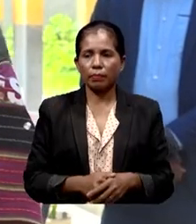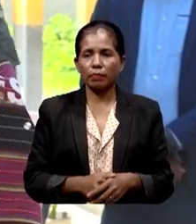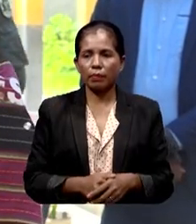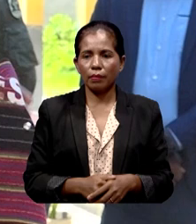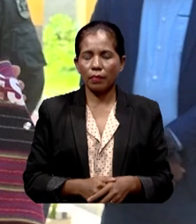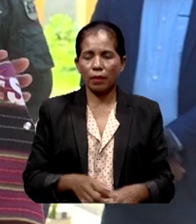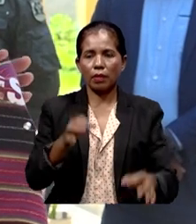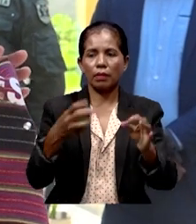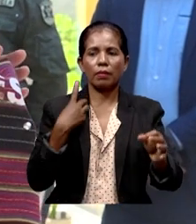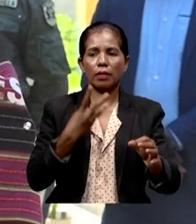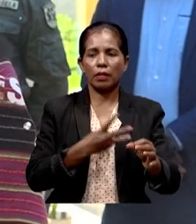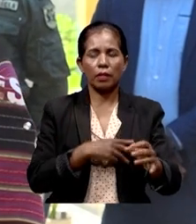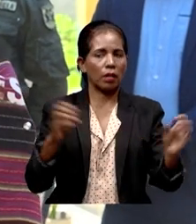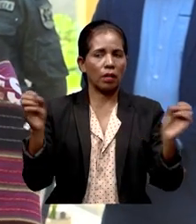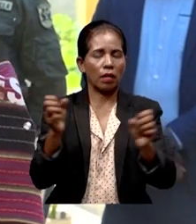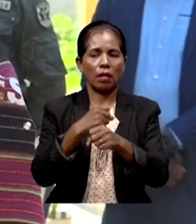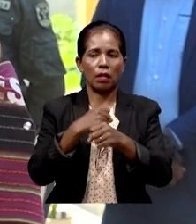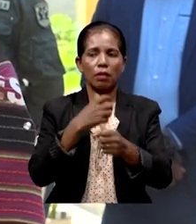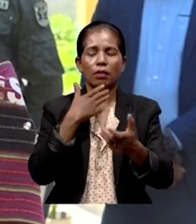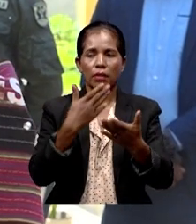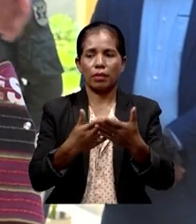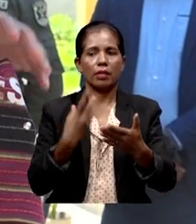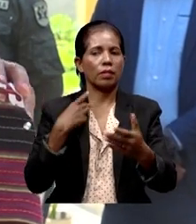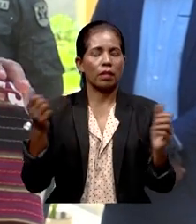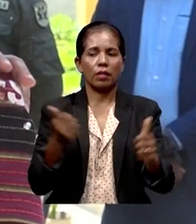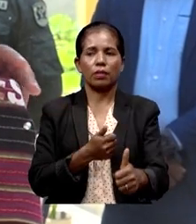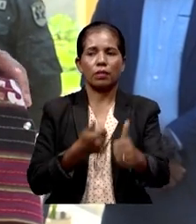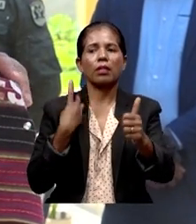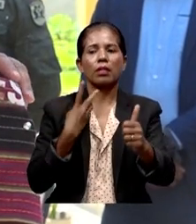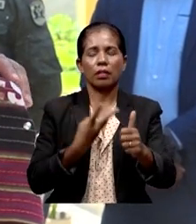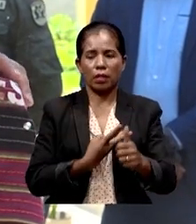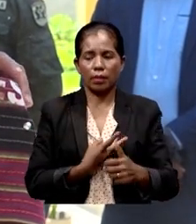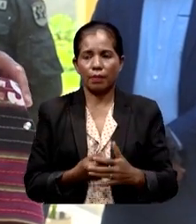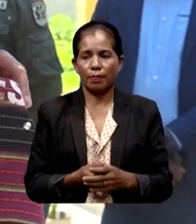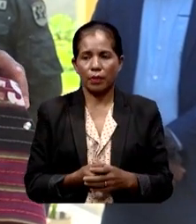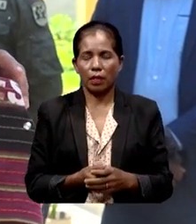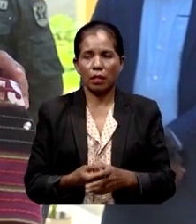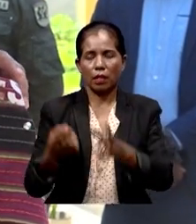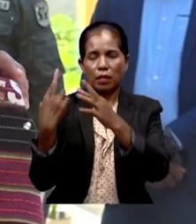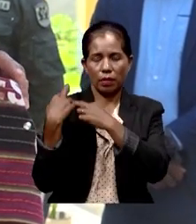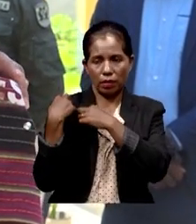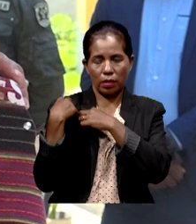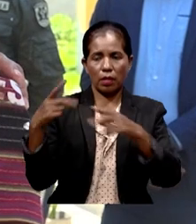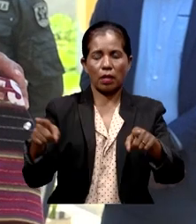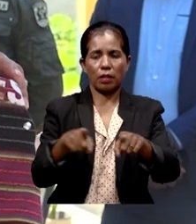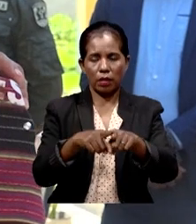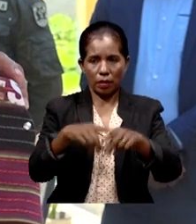Quando ita professor, ita la halo buat rumah dia, ita la cumpri ita nia dever lugar